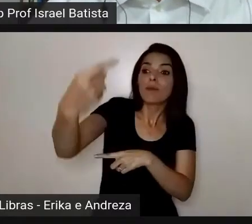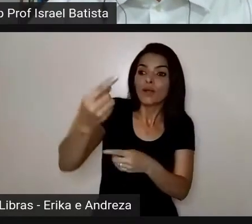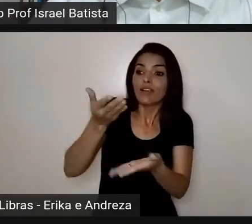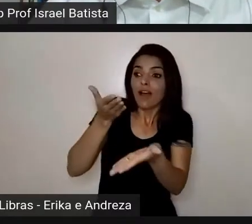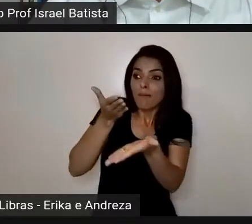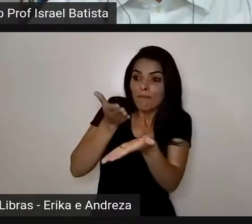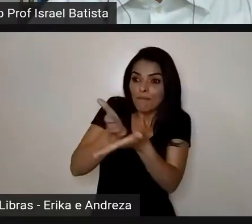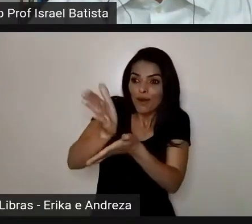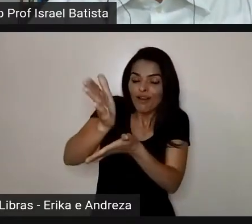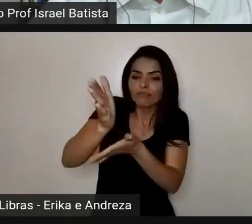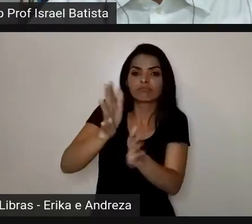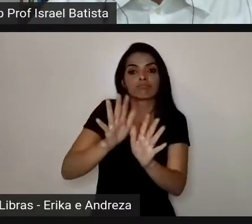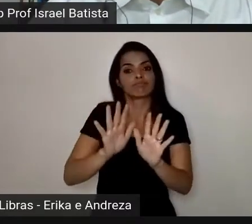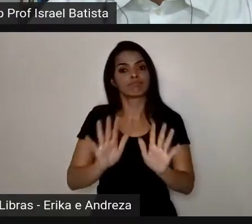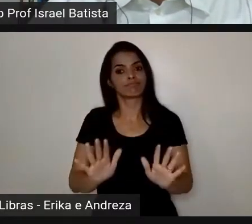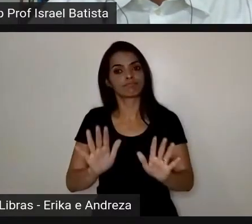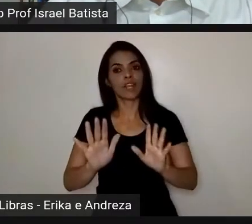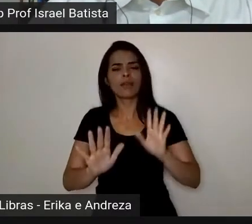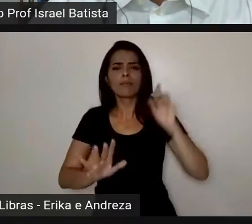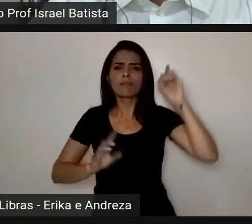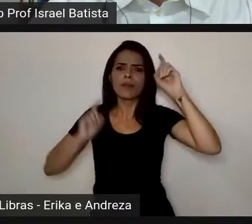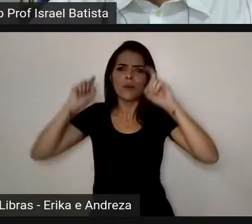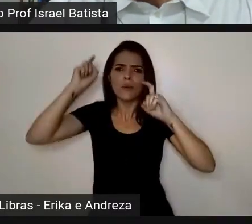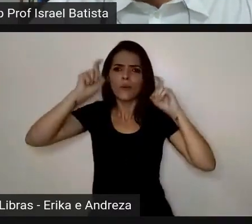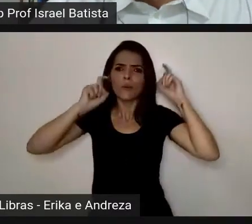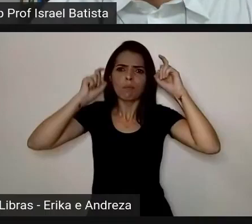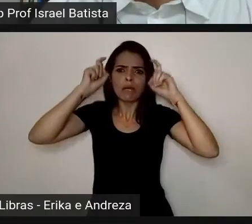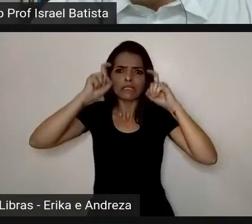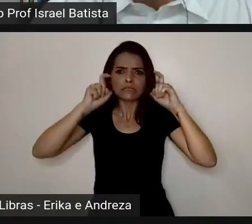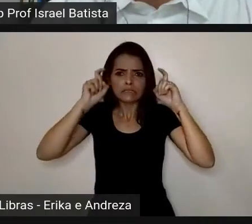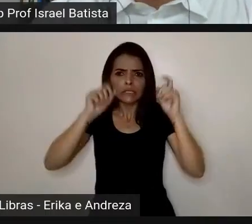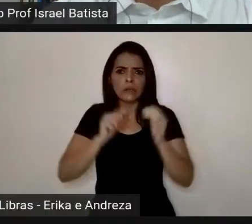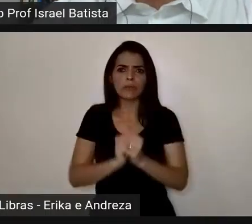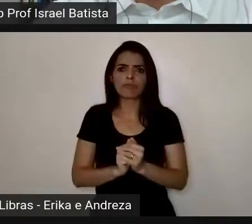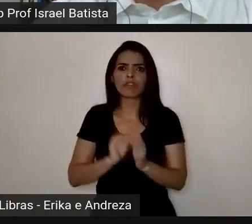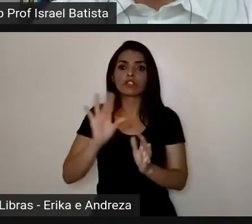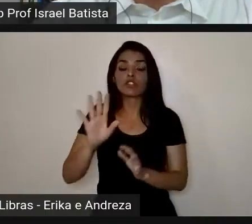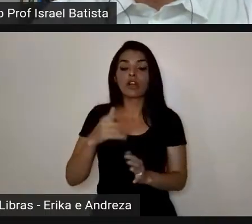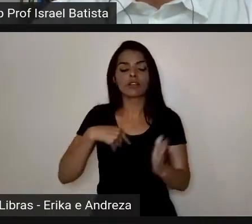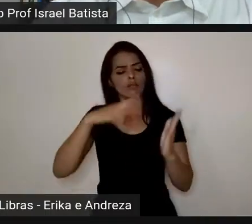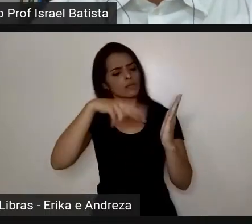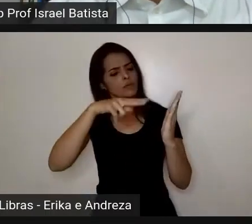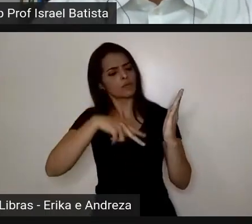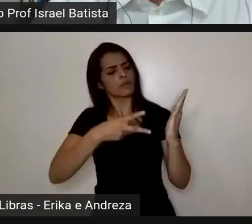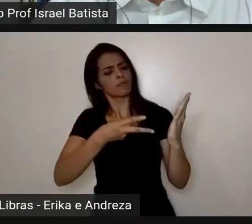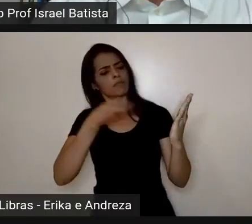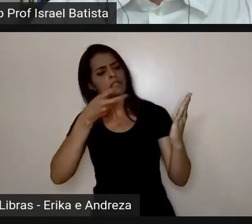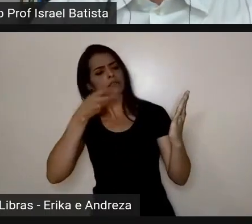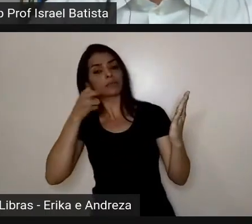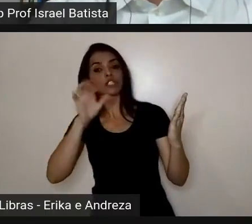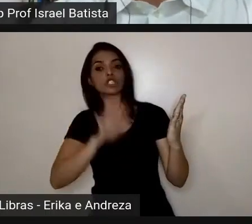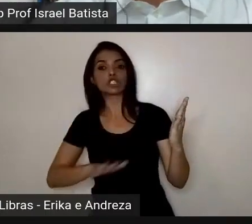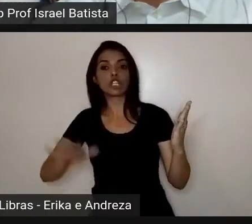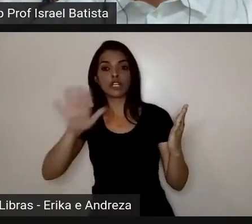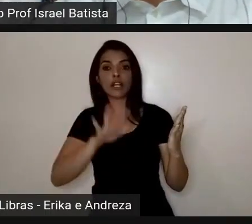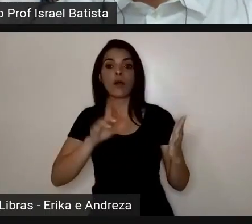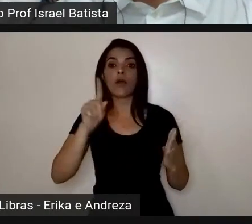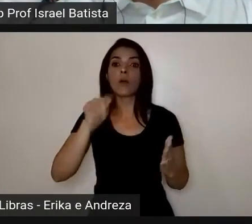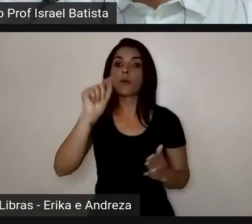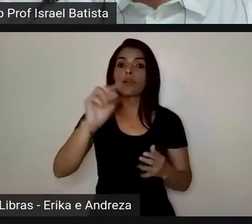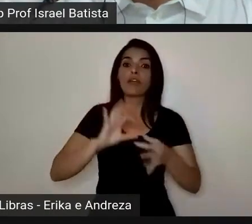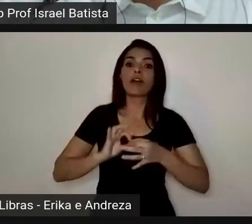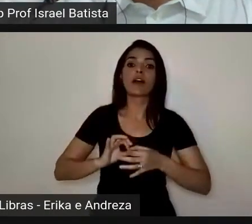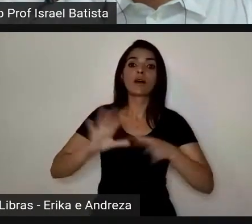também uma última preocupação para encerrar essa minha fala de impressões gerais, Marilene, que é sobre a autorização para o